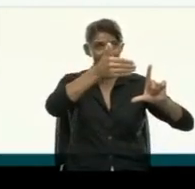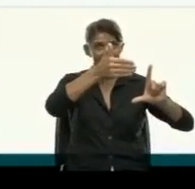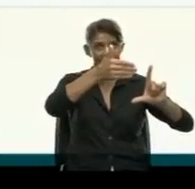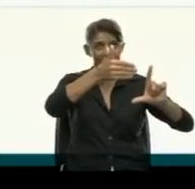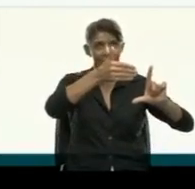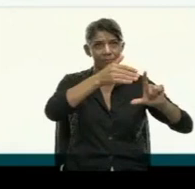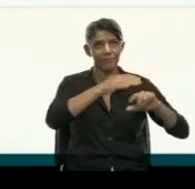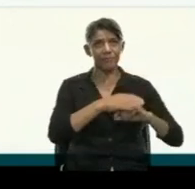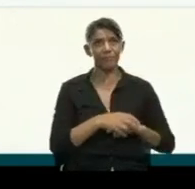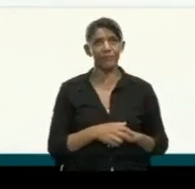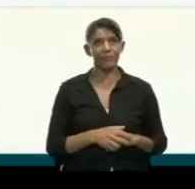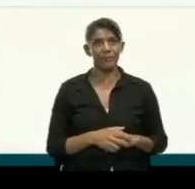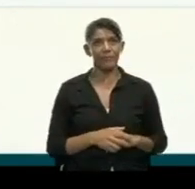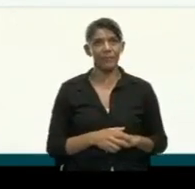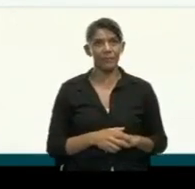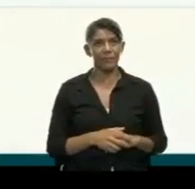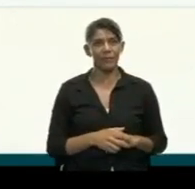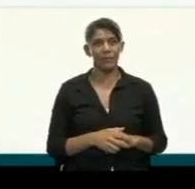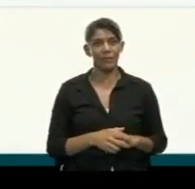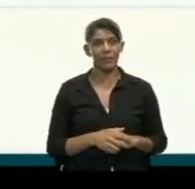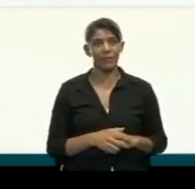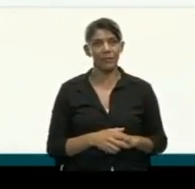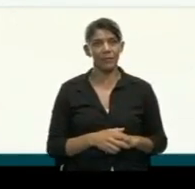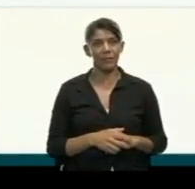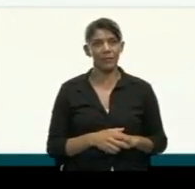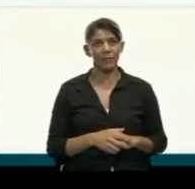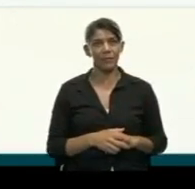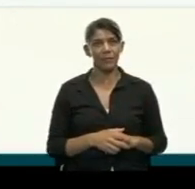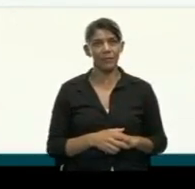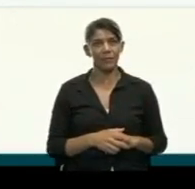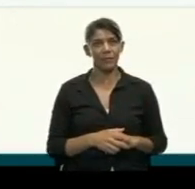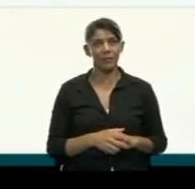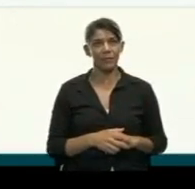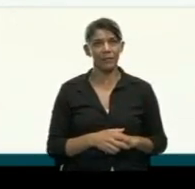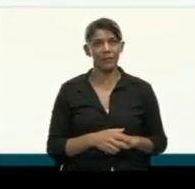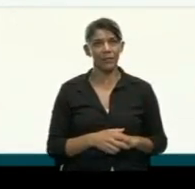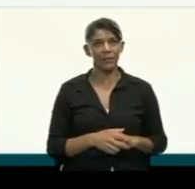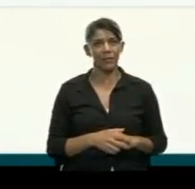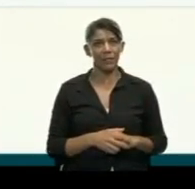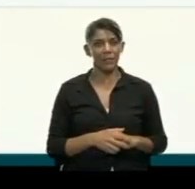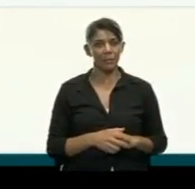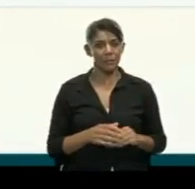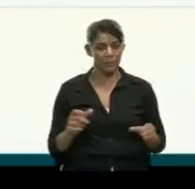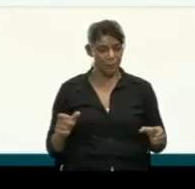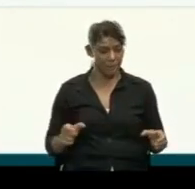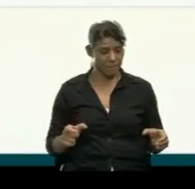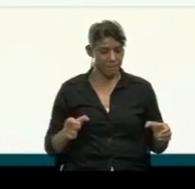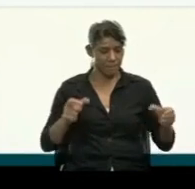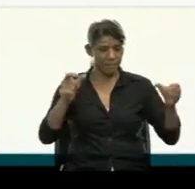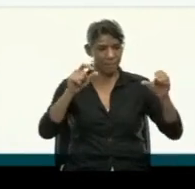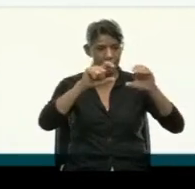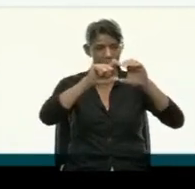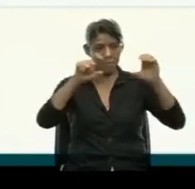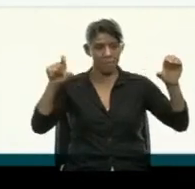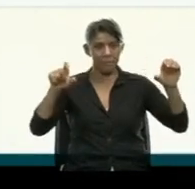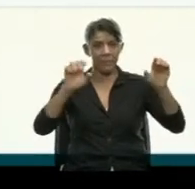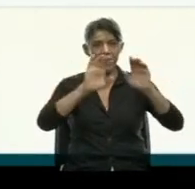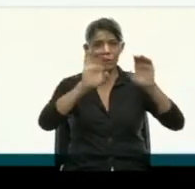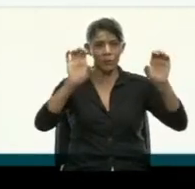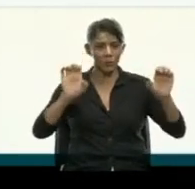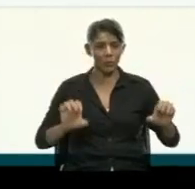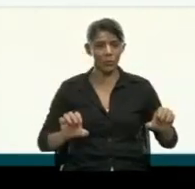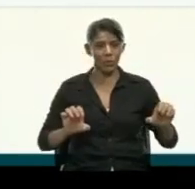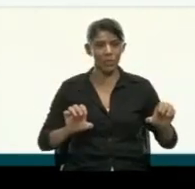Então, ela serve só para vedar, pessoal. Eu tenho que montar a minha estrutura primeiro para depois vir